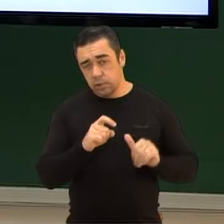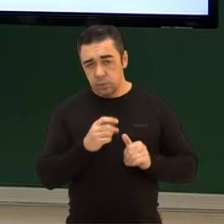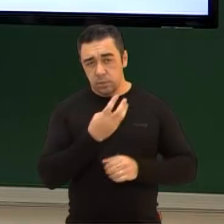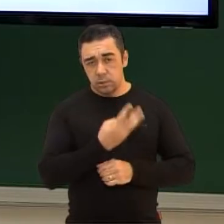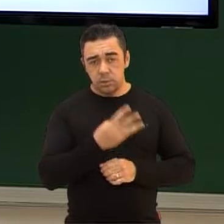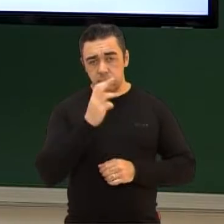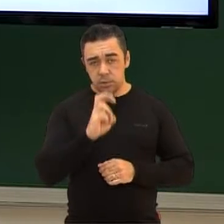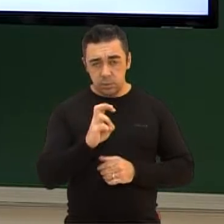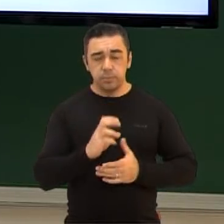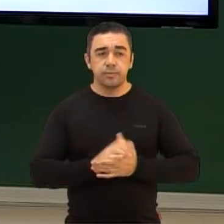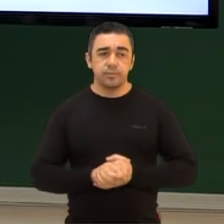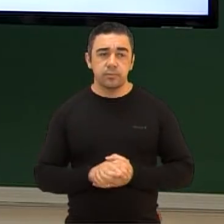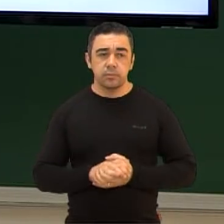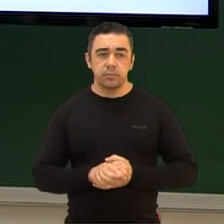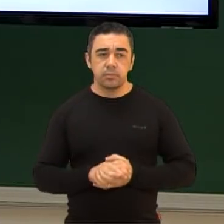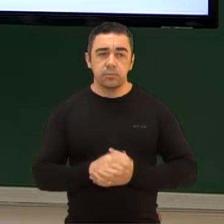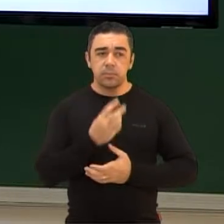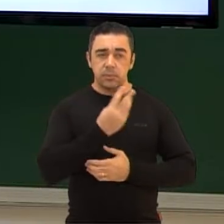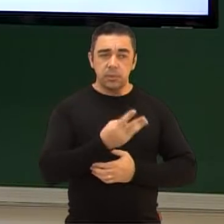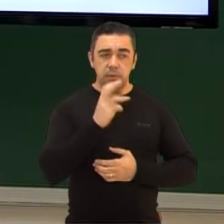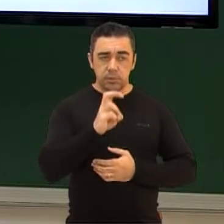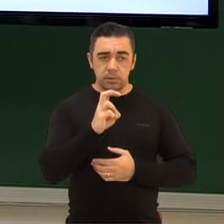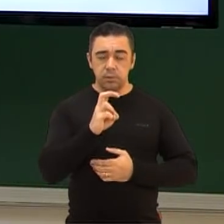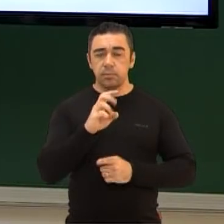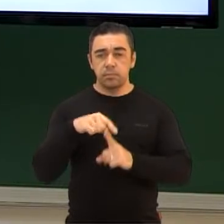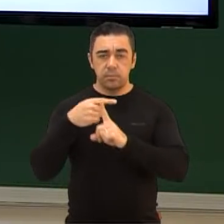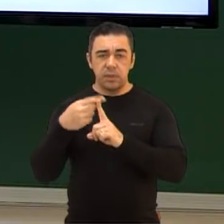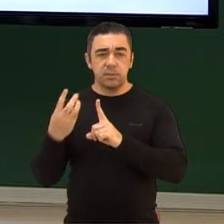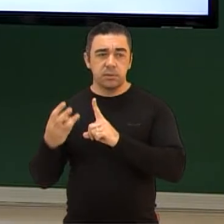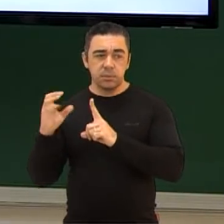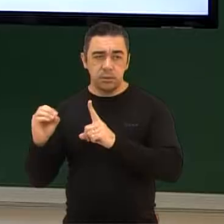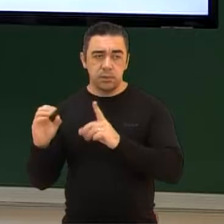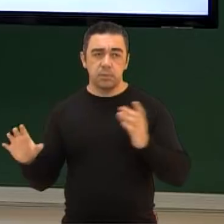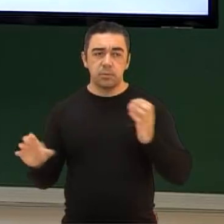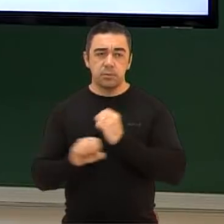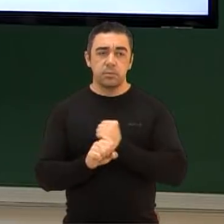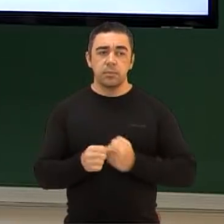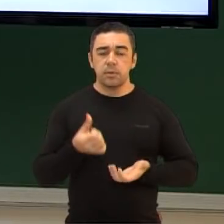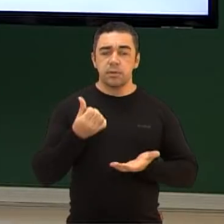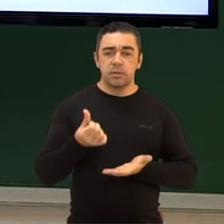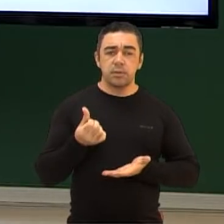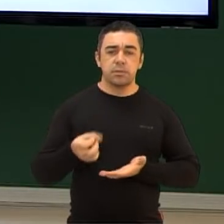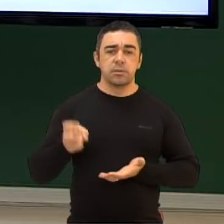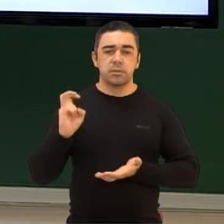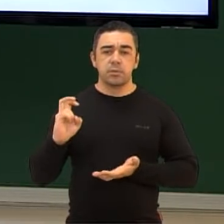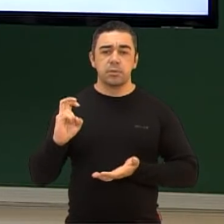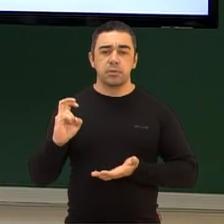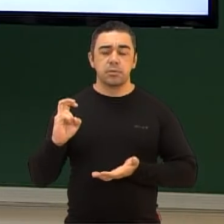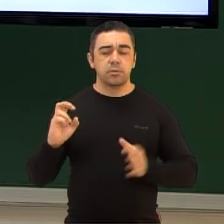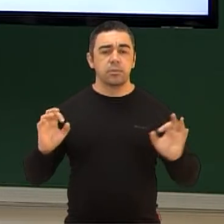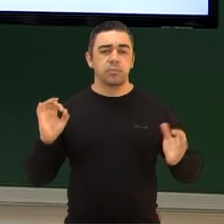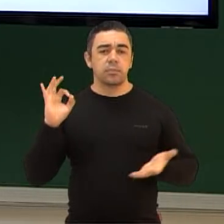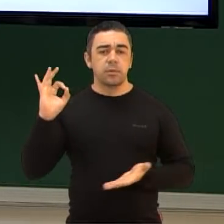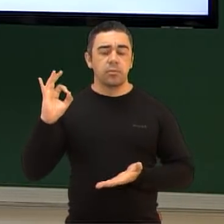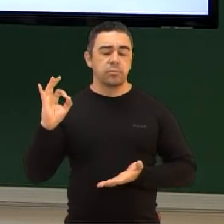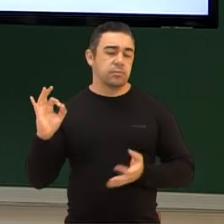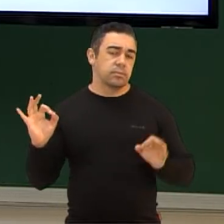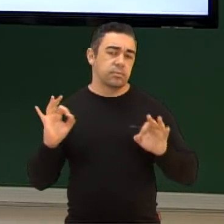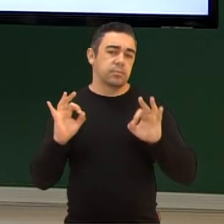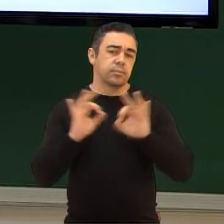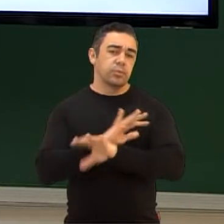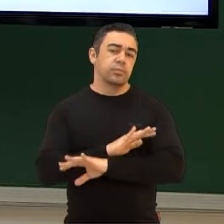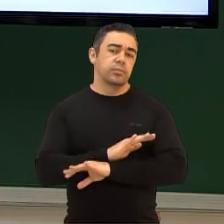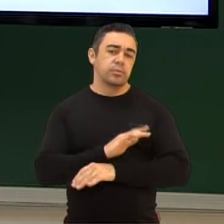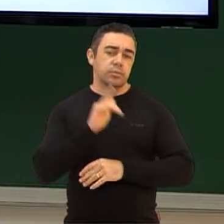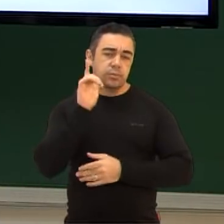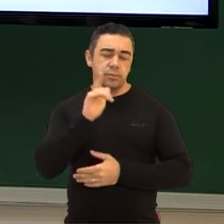pôr 35. 35 mais 30 me resultou em 65 graus. Então,